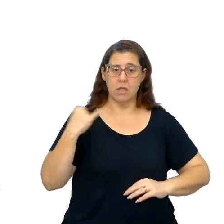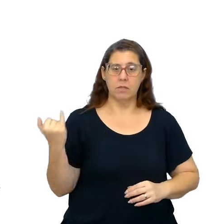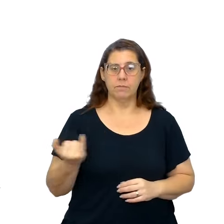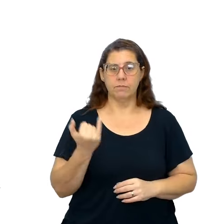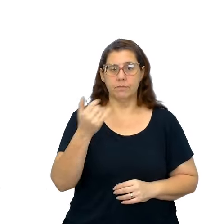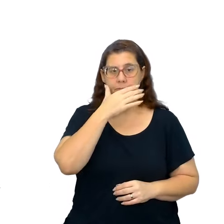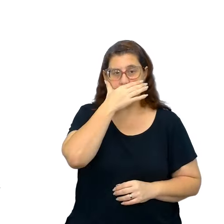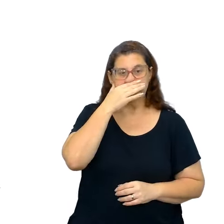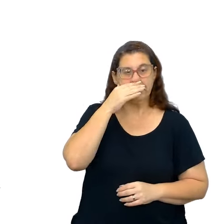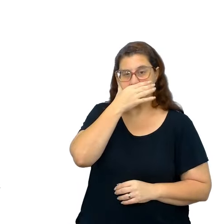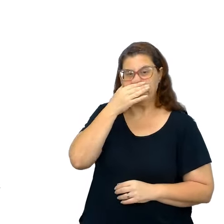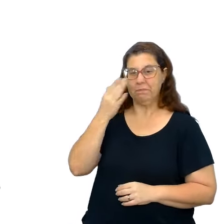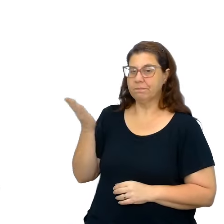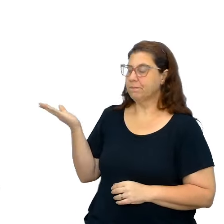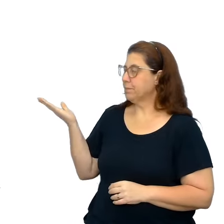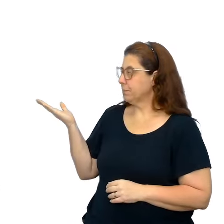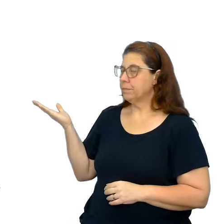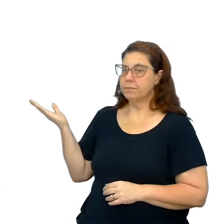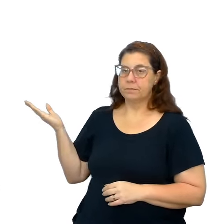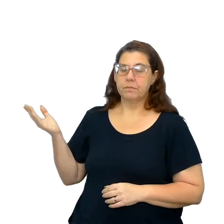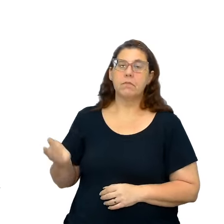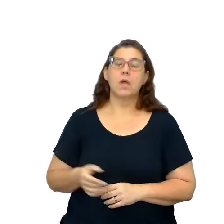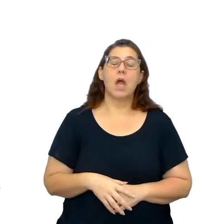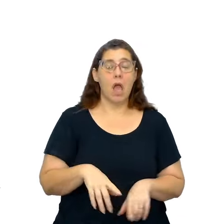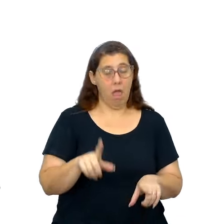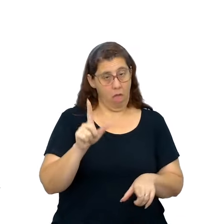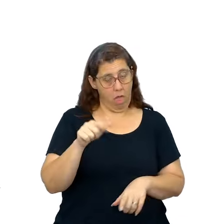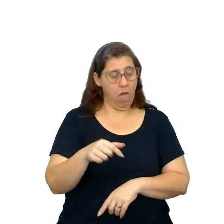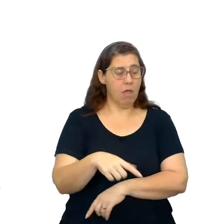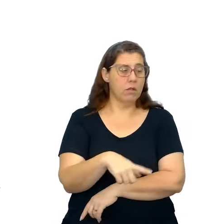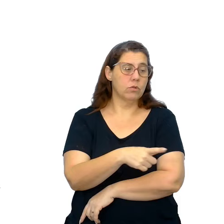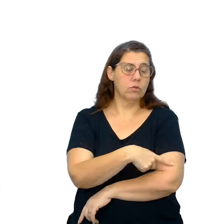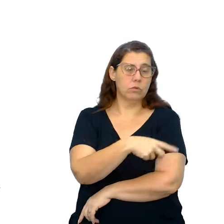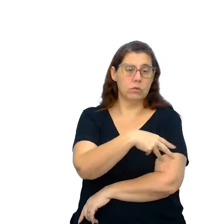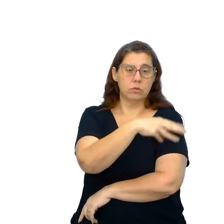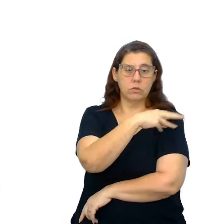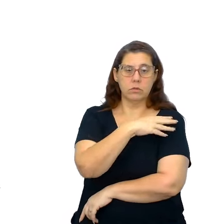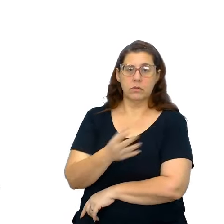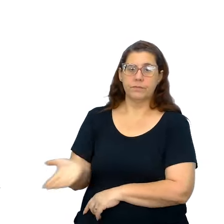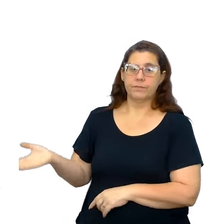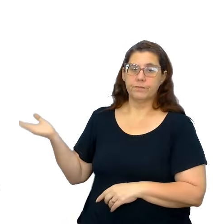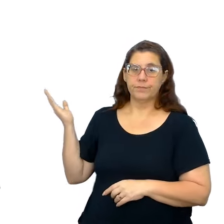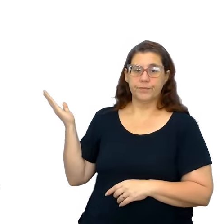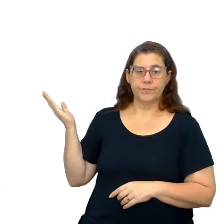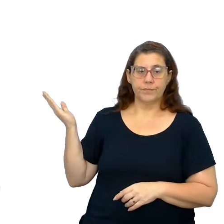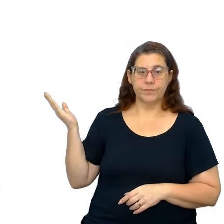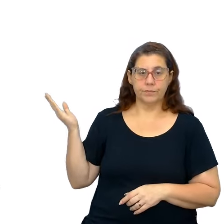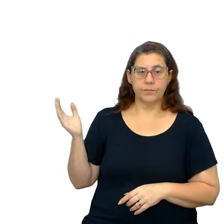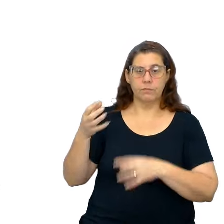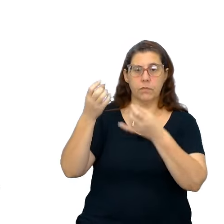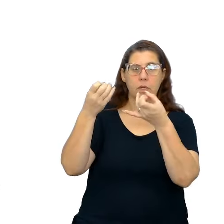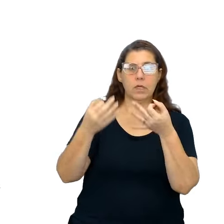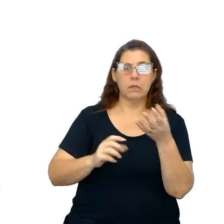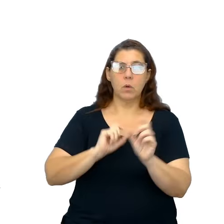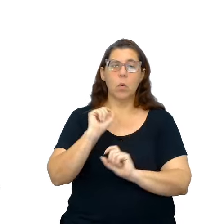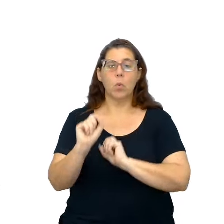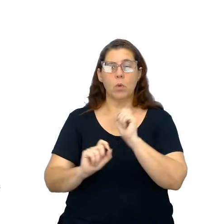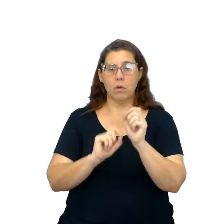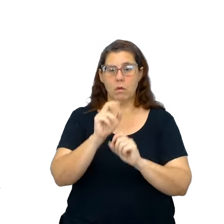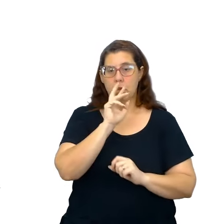como vocês estão vendo na tela, é uma habilidade do ensino médio, a EM 13 MAT 505, que diz sobre